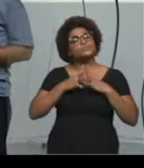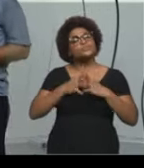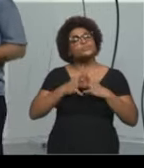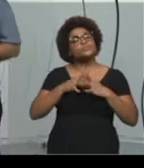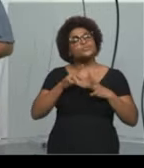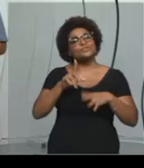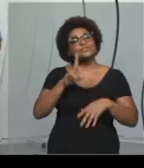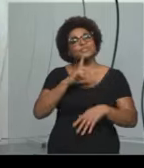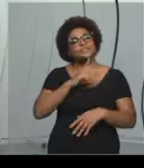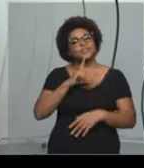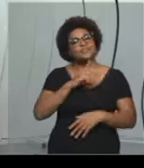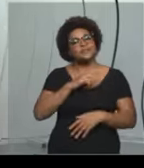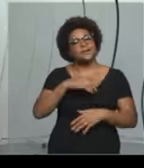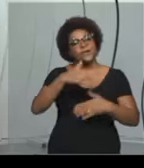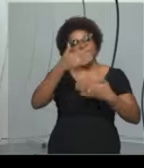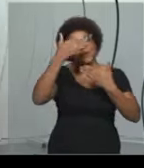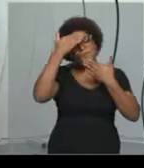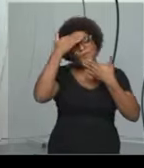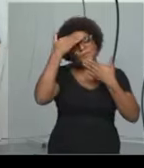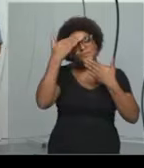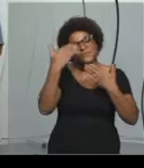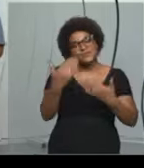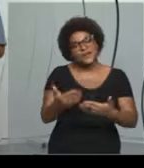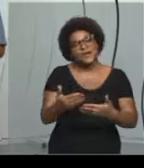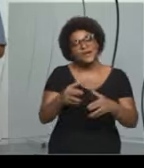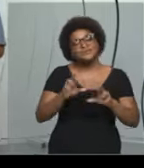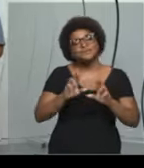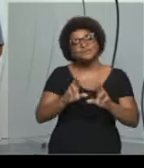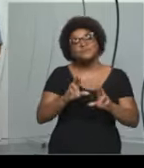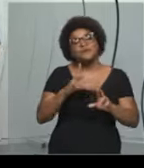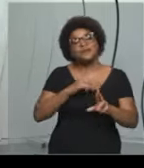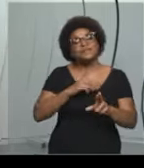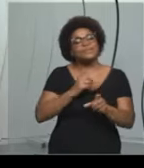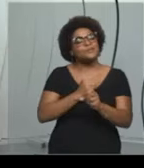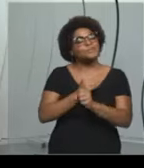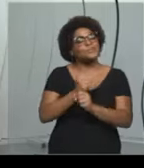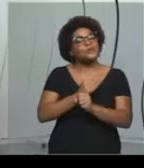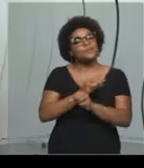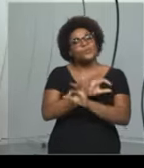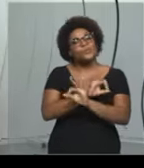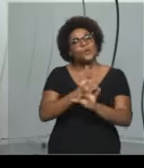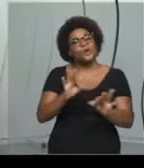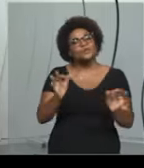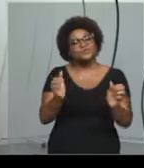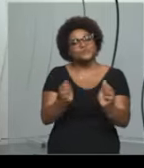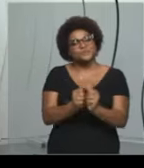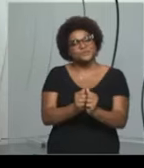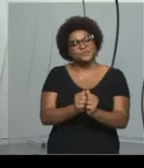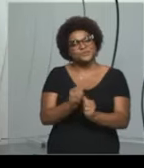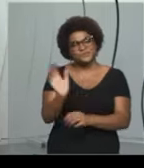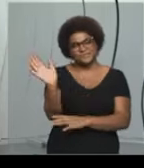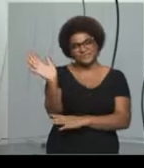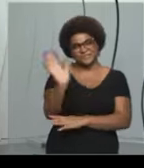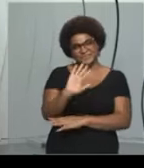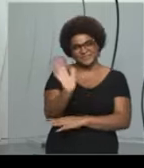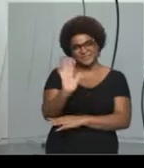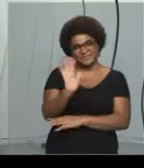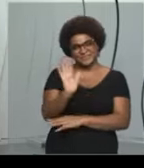Muito obrigado, espero que tenhamos um bom ano juntos e até a próxima aula.